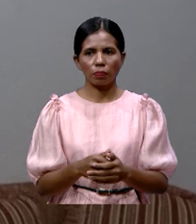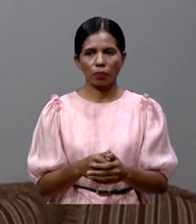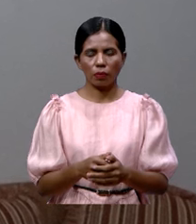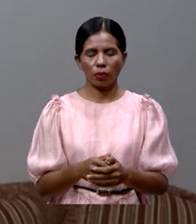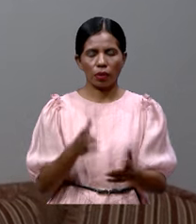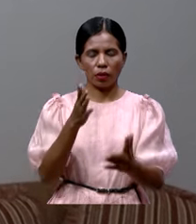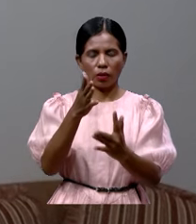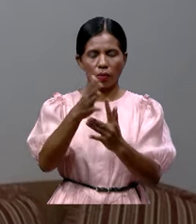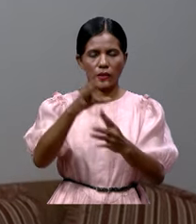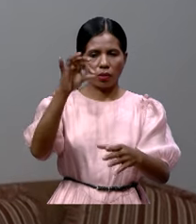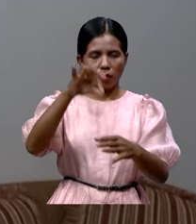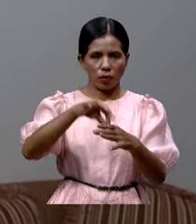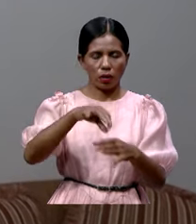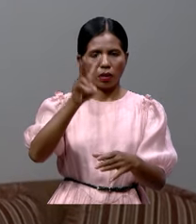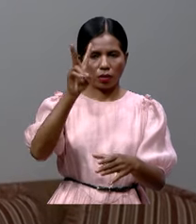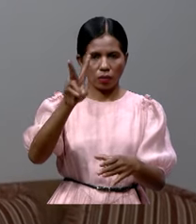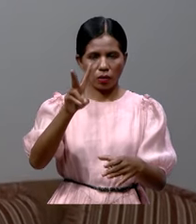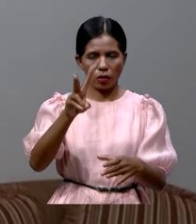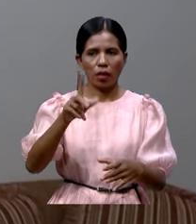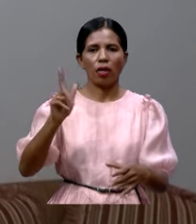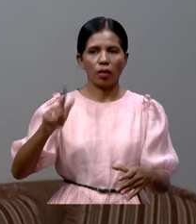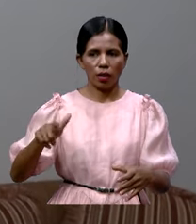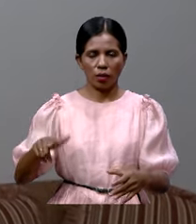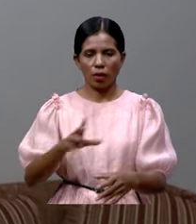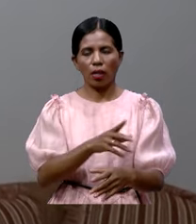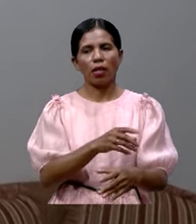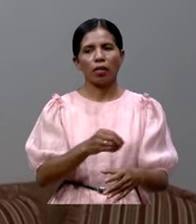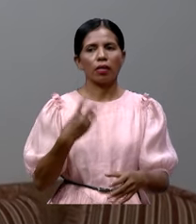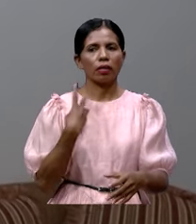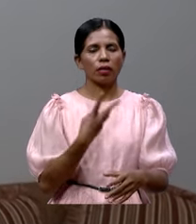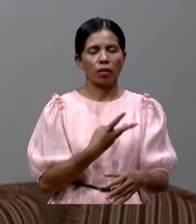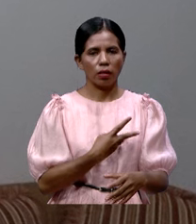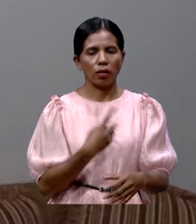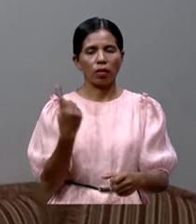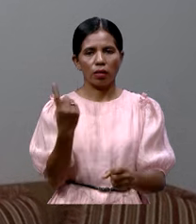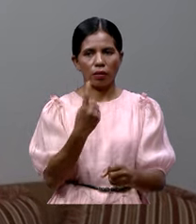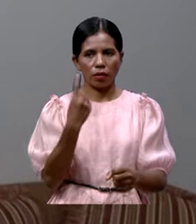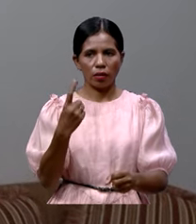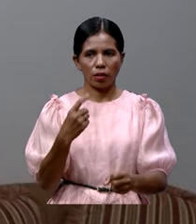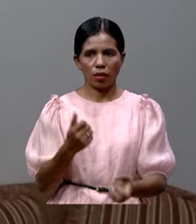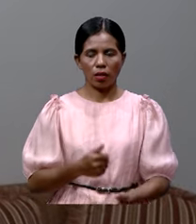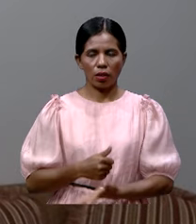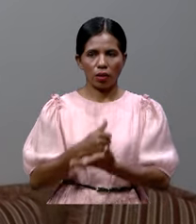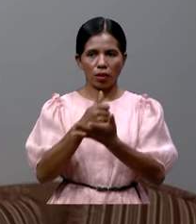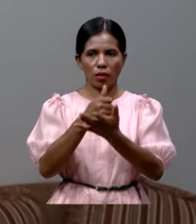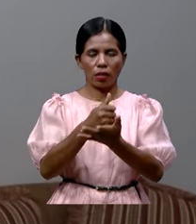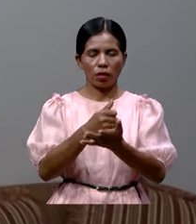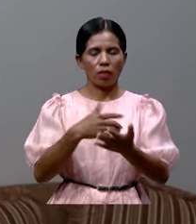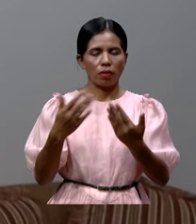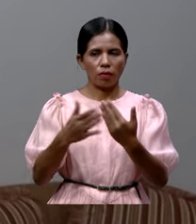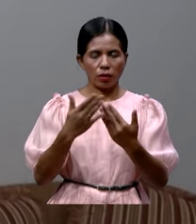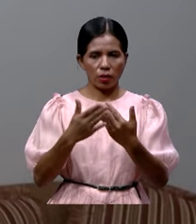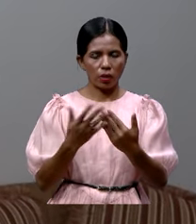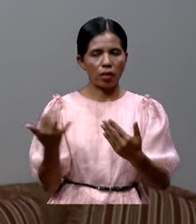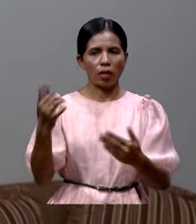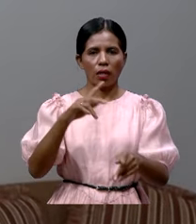tamba ba iha segundo volta ne maka orsida ita sei apoio técnico sira facilio ba itani apoio